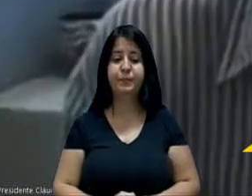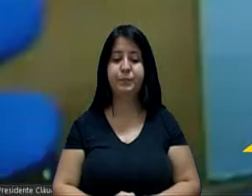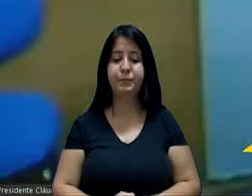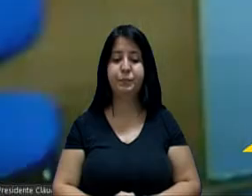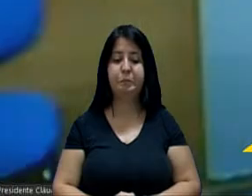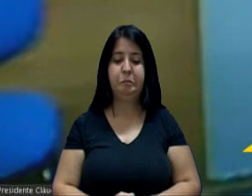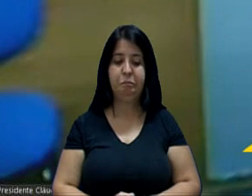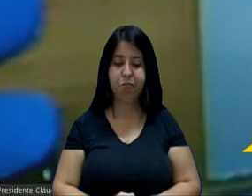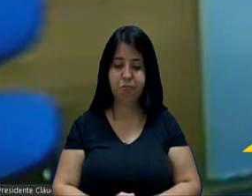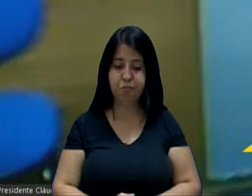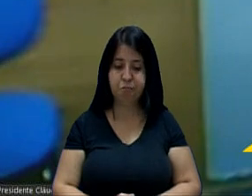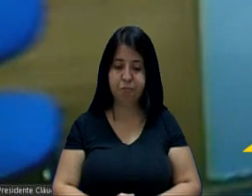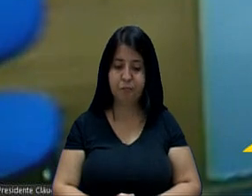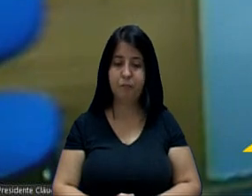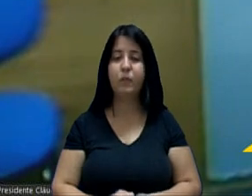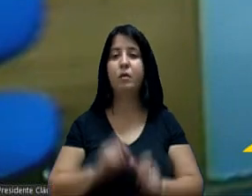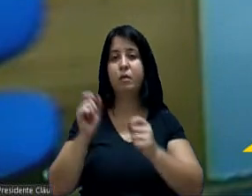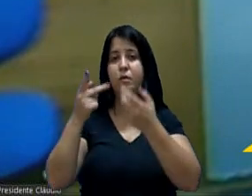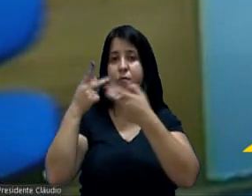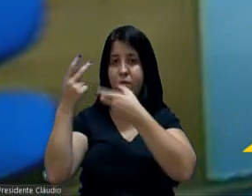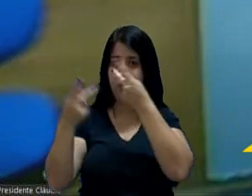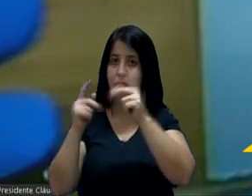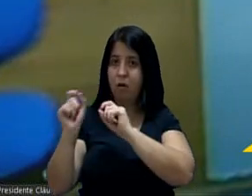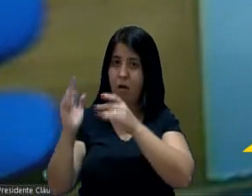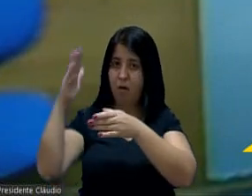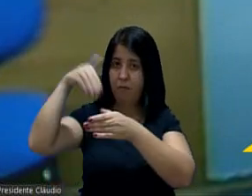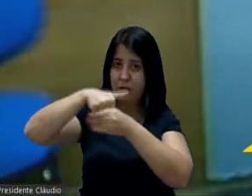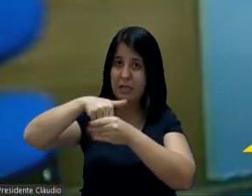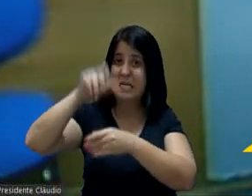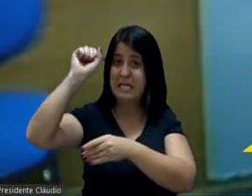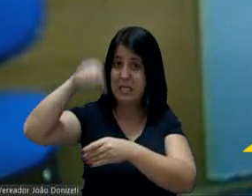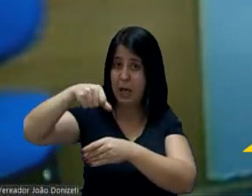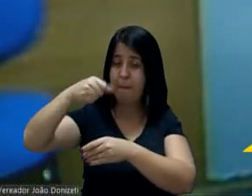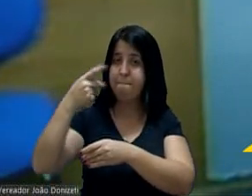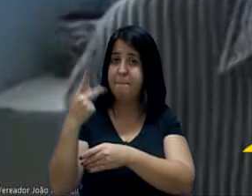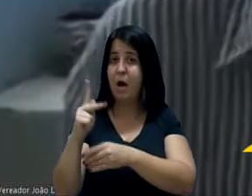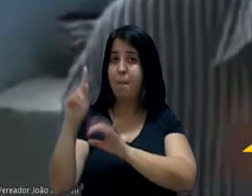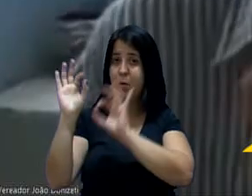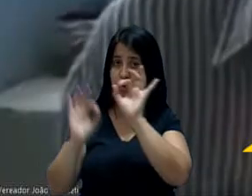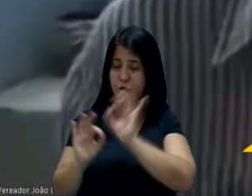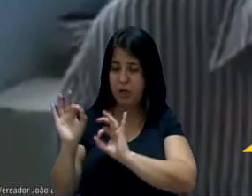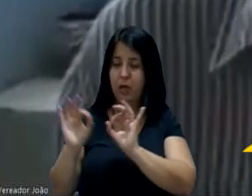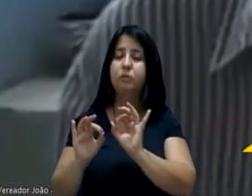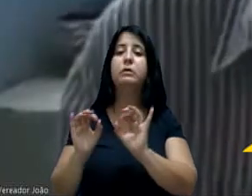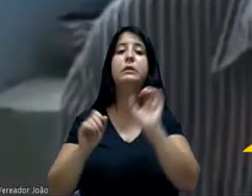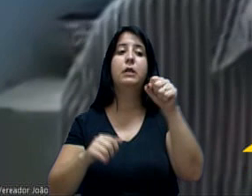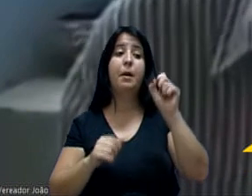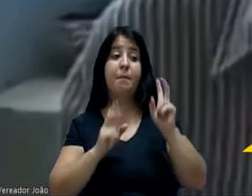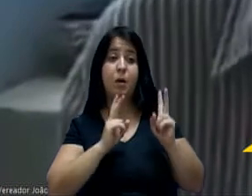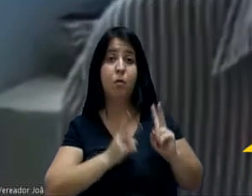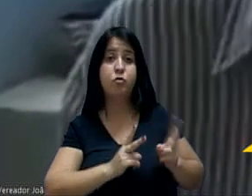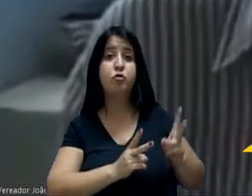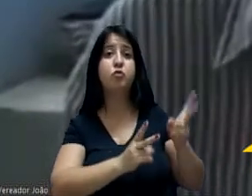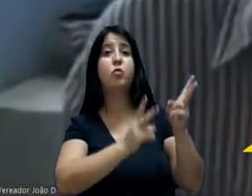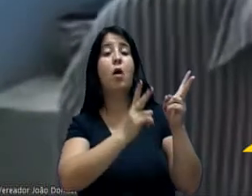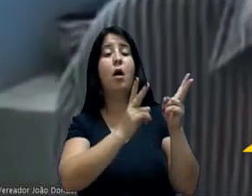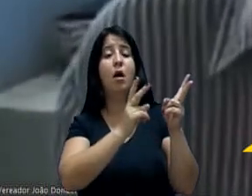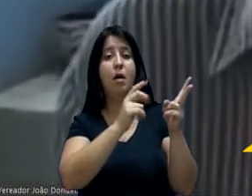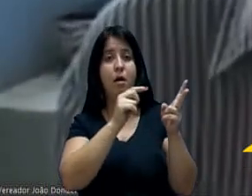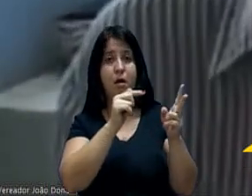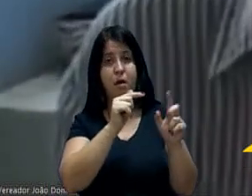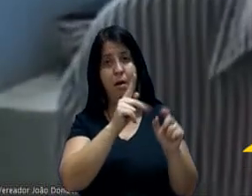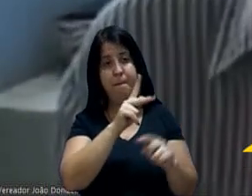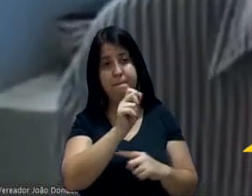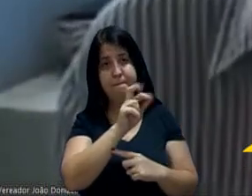O encaminhamento, Vossa Excelência, é pela votação sim ao projeto? Do projeto e para manter o parecer